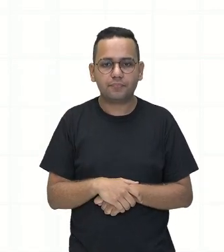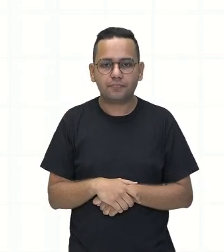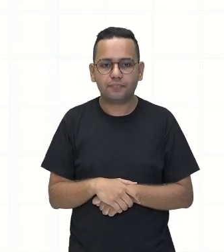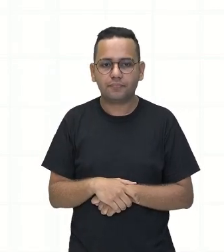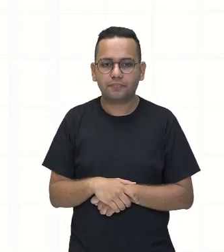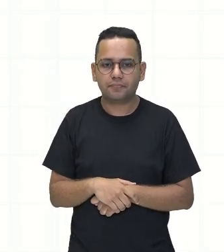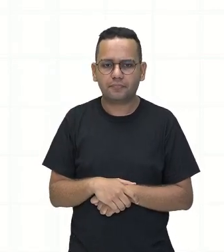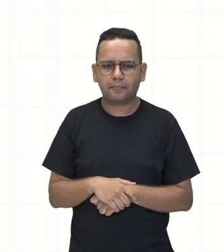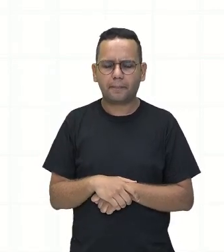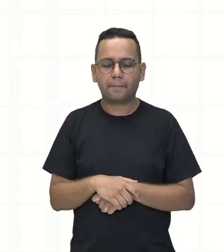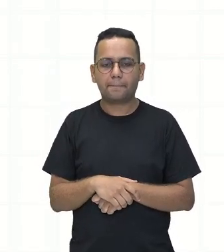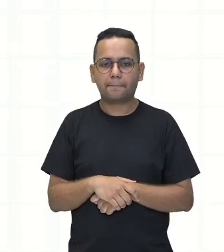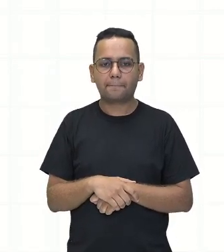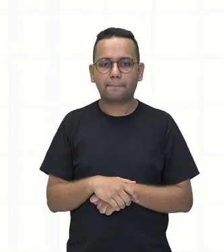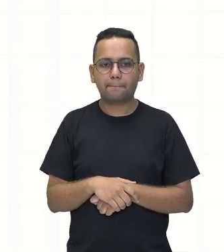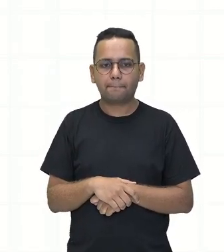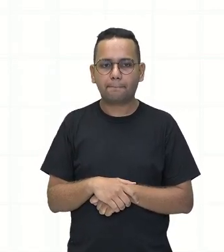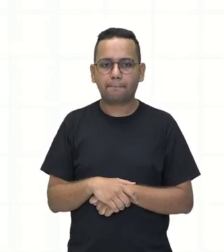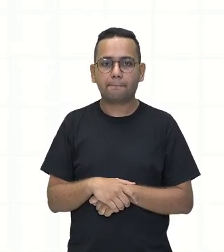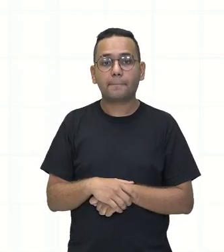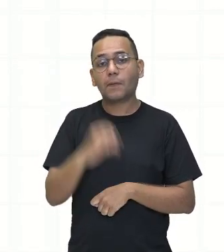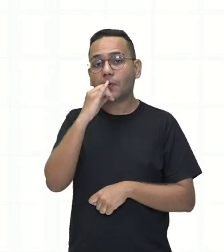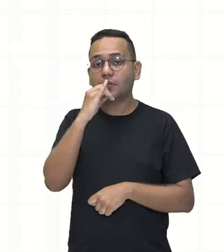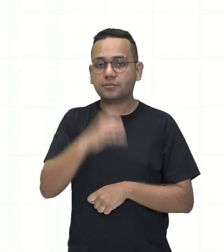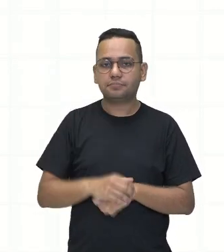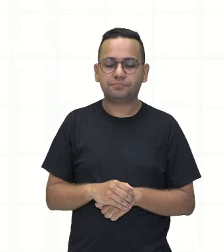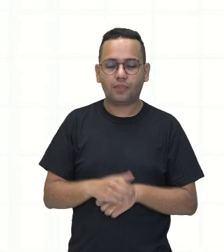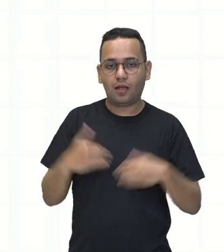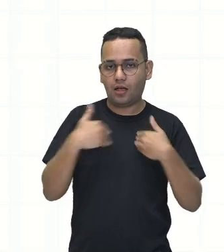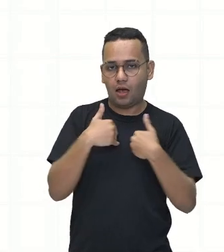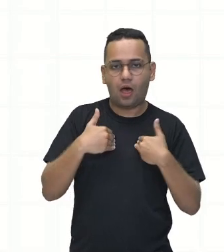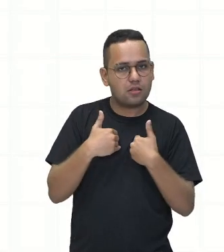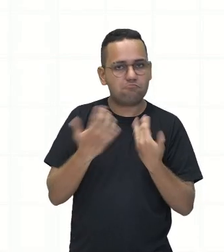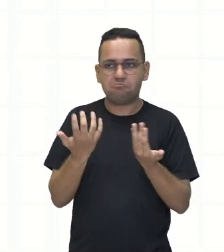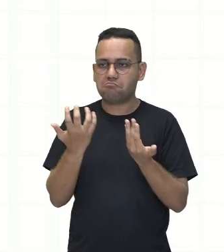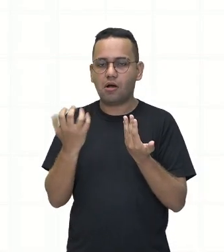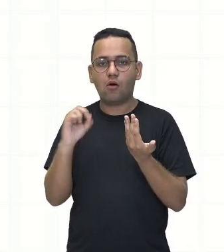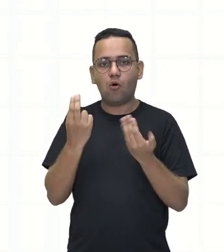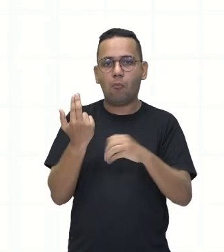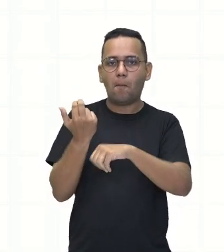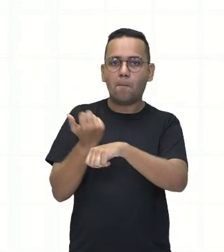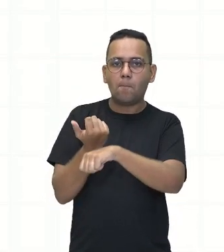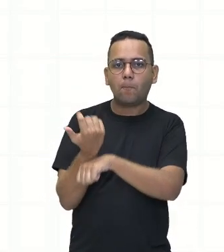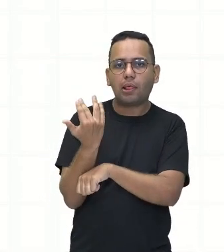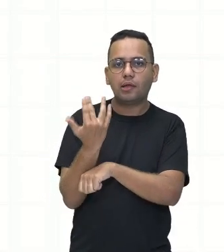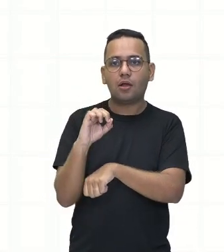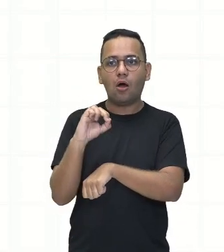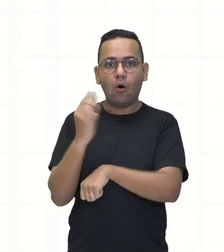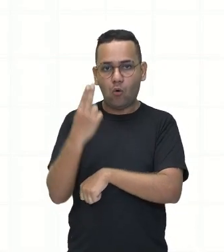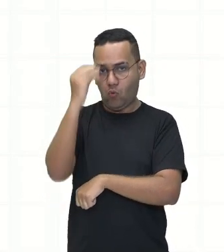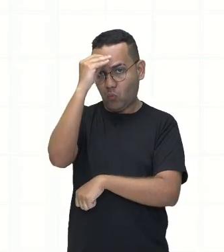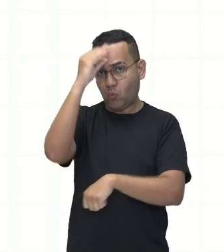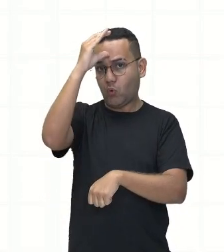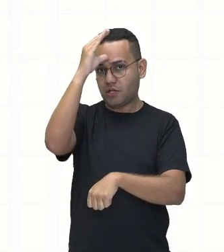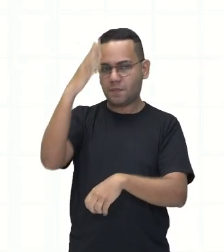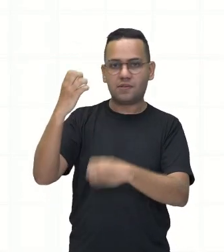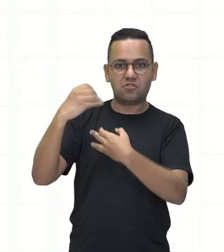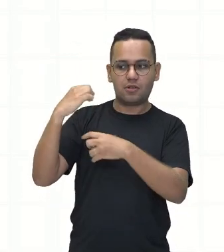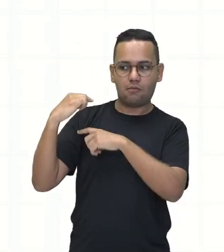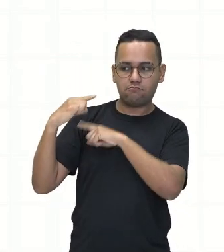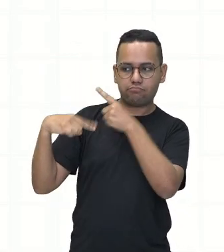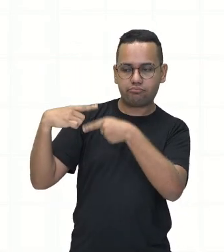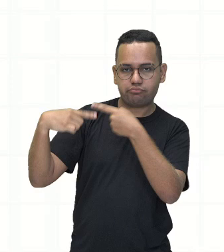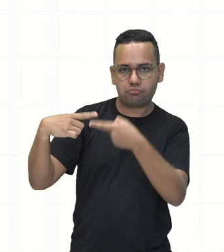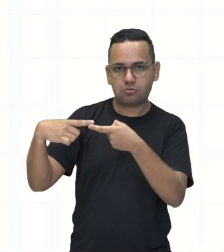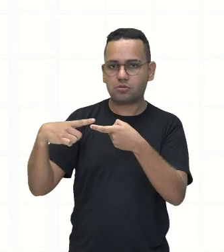levar ou um animal, ou uma planta, ou um conhecimento tradicional sem a